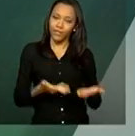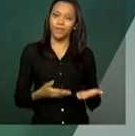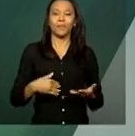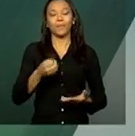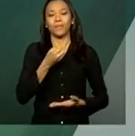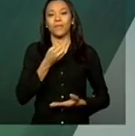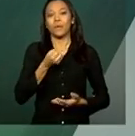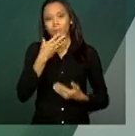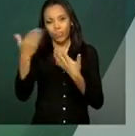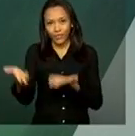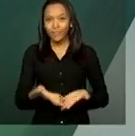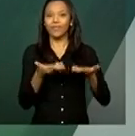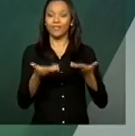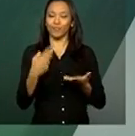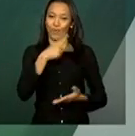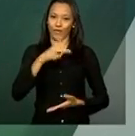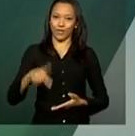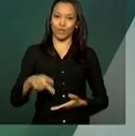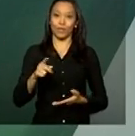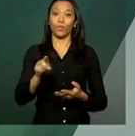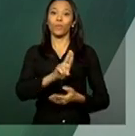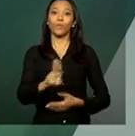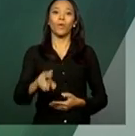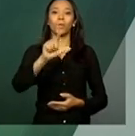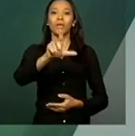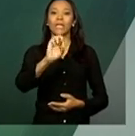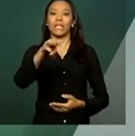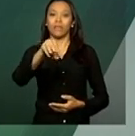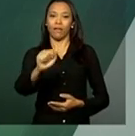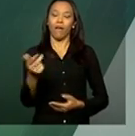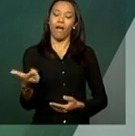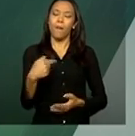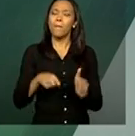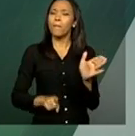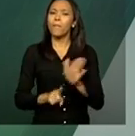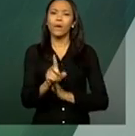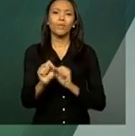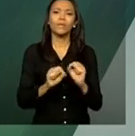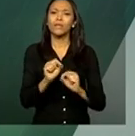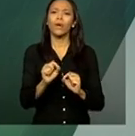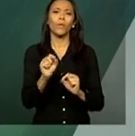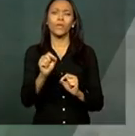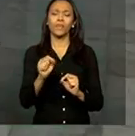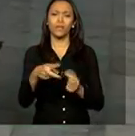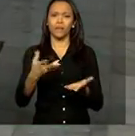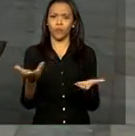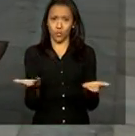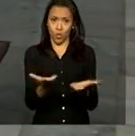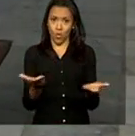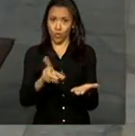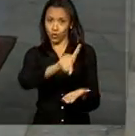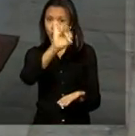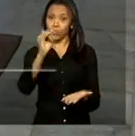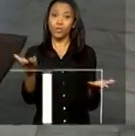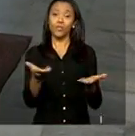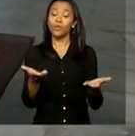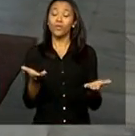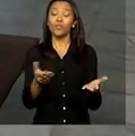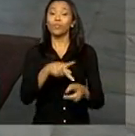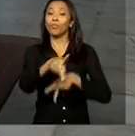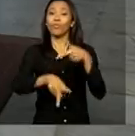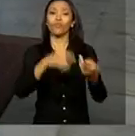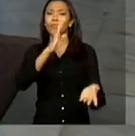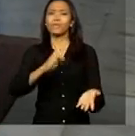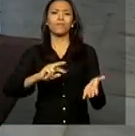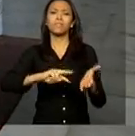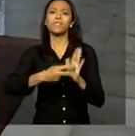prazer estar aqui. Boa tarde, professor Creomar Lima. Gostaria de começar perguntando o que representa esse dia de hoje para o povo brasileiro, professor.